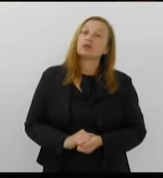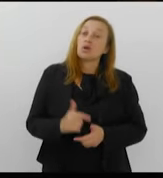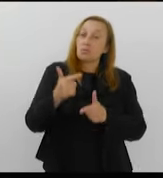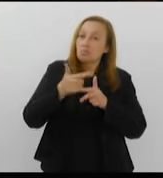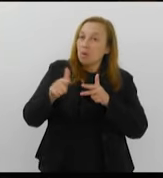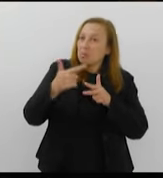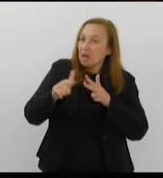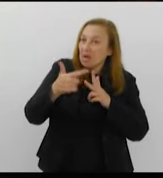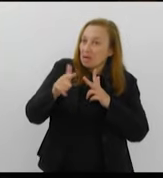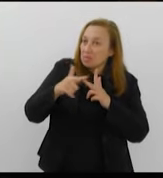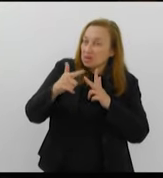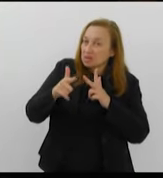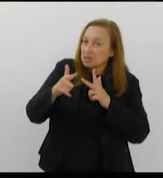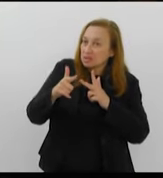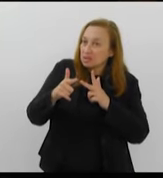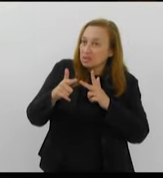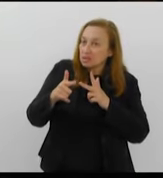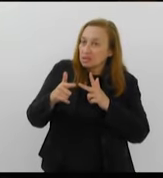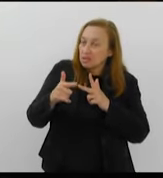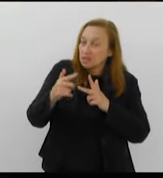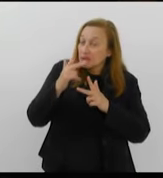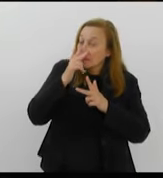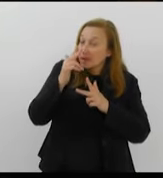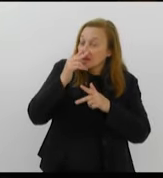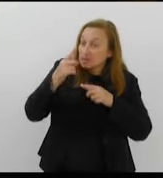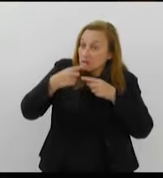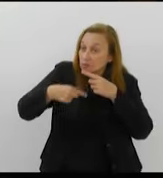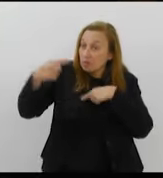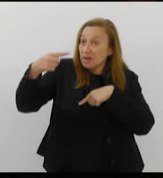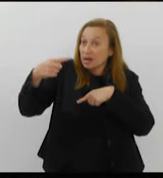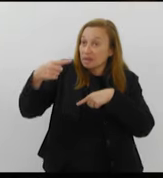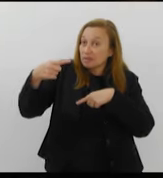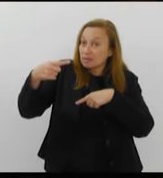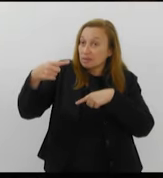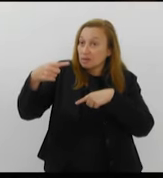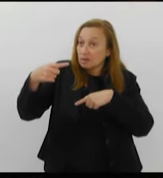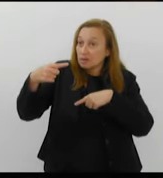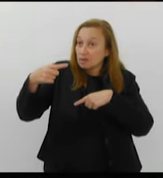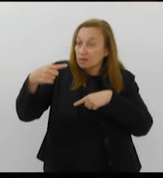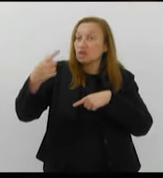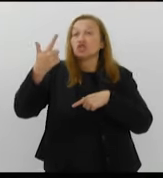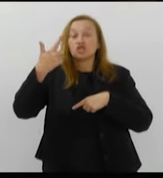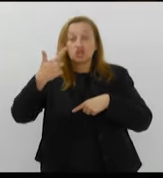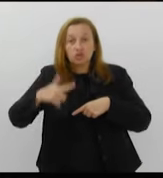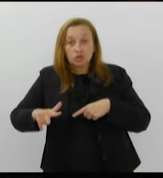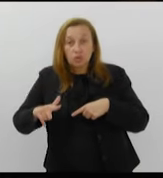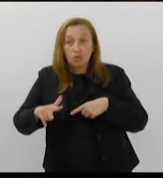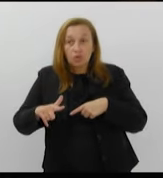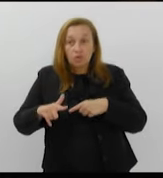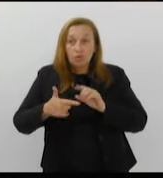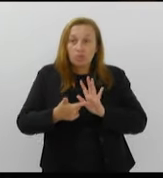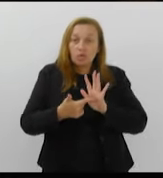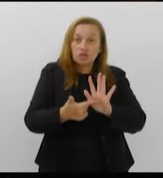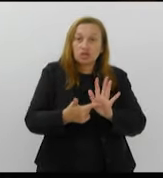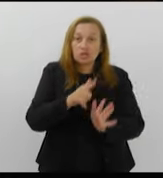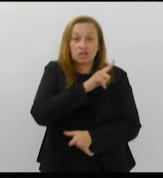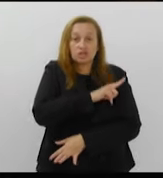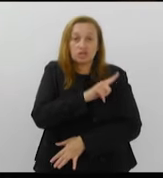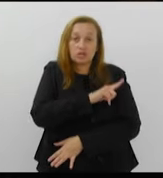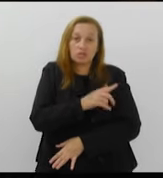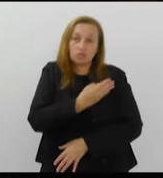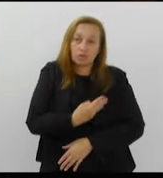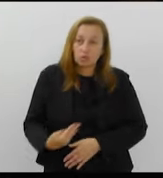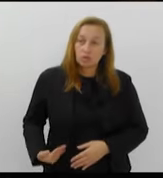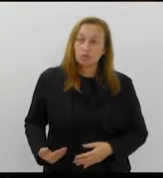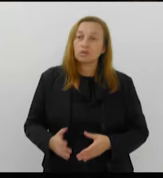problemas que vinham sendo superados passaram a ser novamente visto na gestão pública.